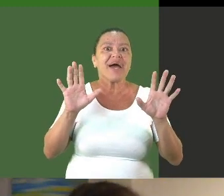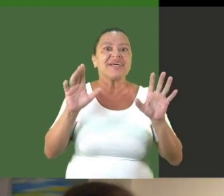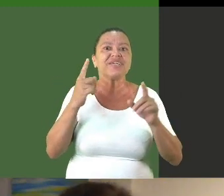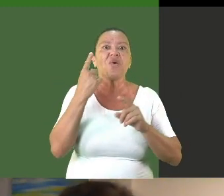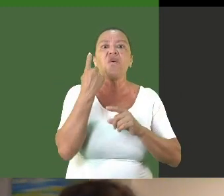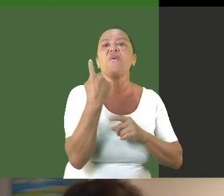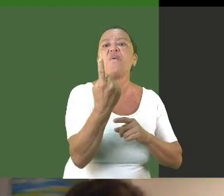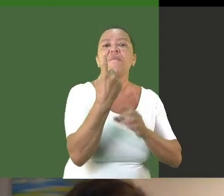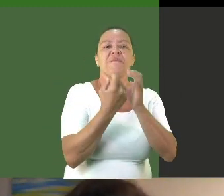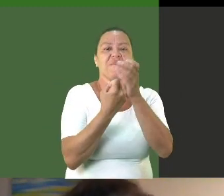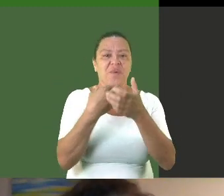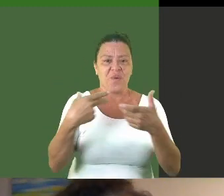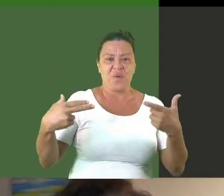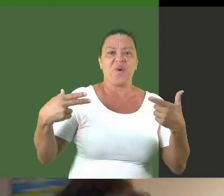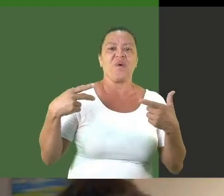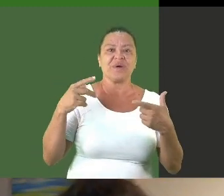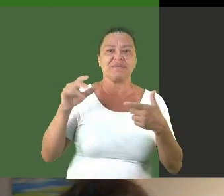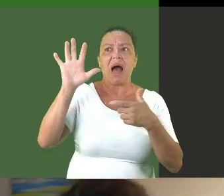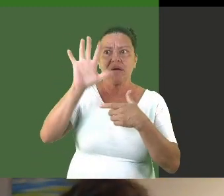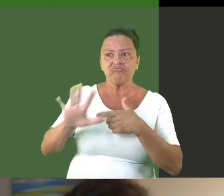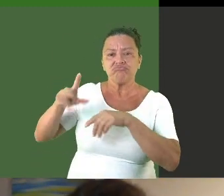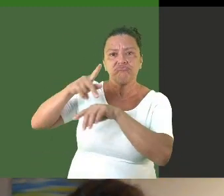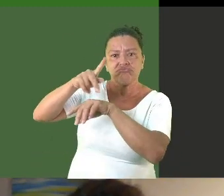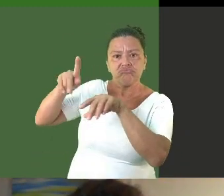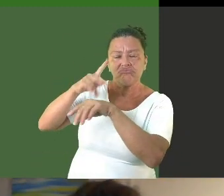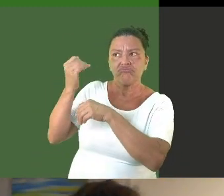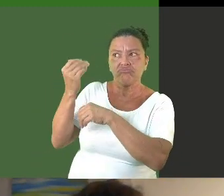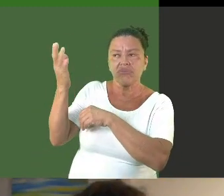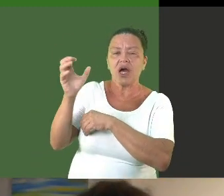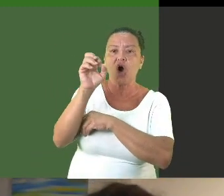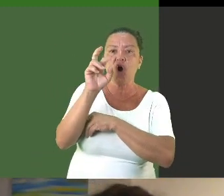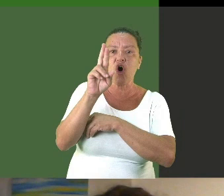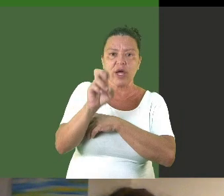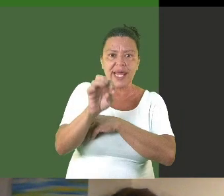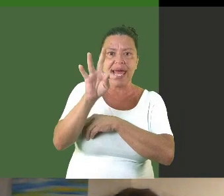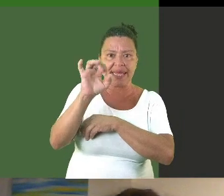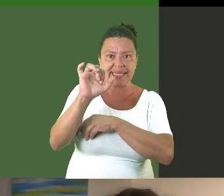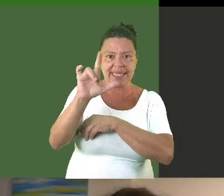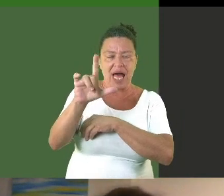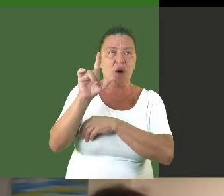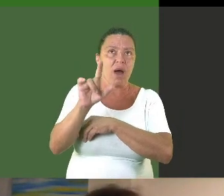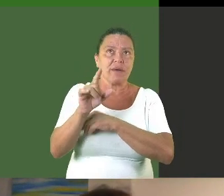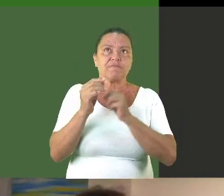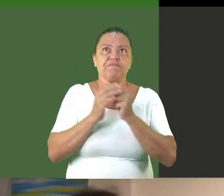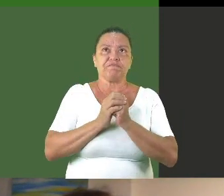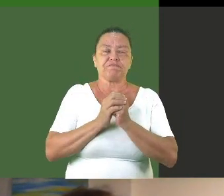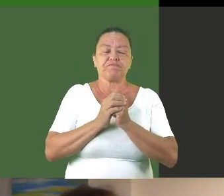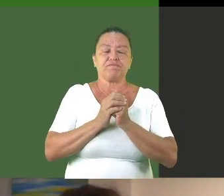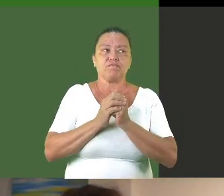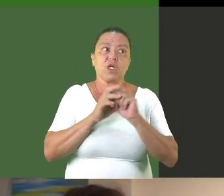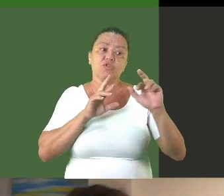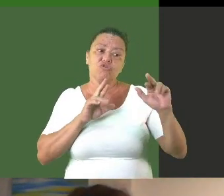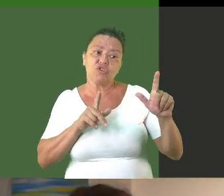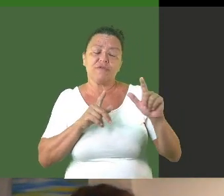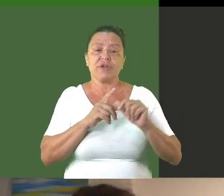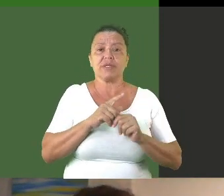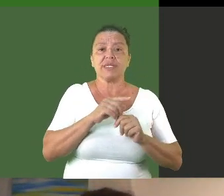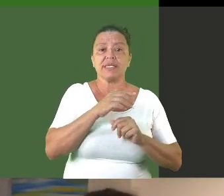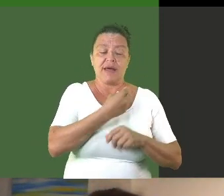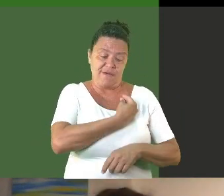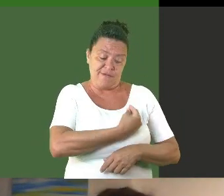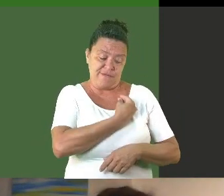para o povo do Oriente, para a cultura oriental, é algo assim, é o que diferencia a vida da morte,